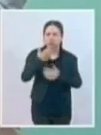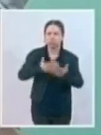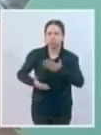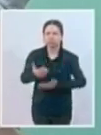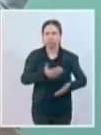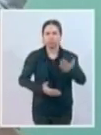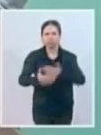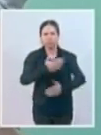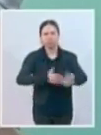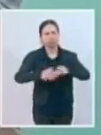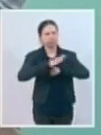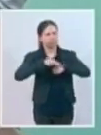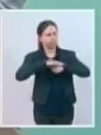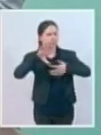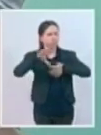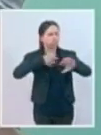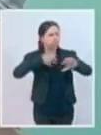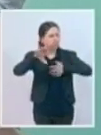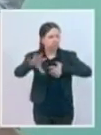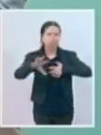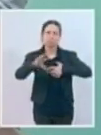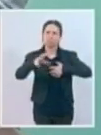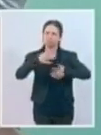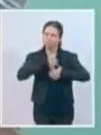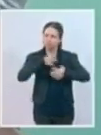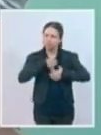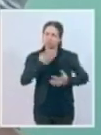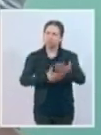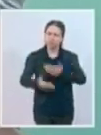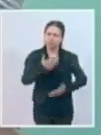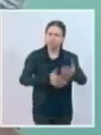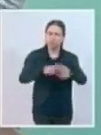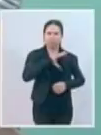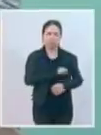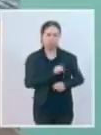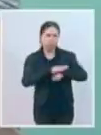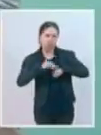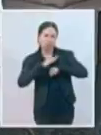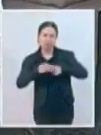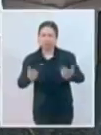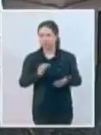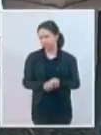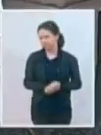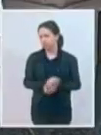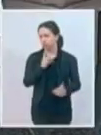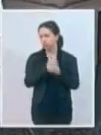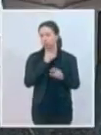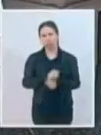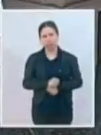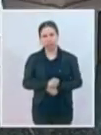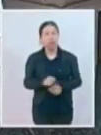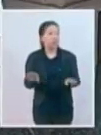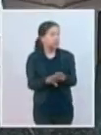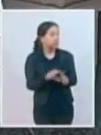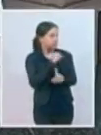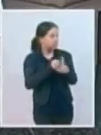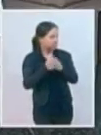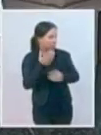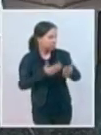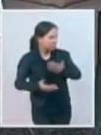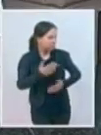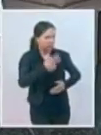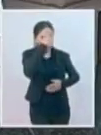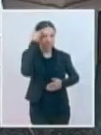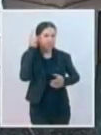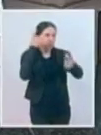né? Afeto, encontro, amor, carinho. Principalmente a questão da socialização para pessoas que vivem no mesmo, né, no